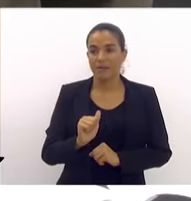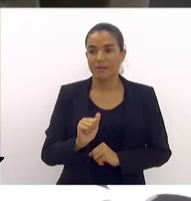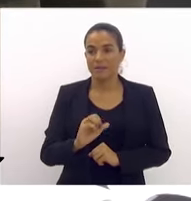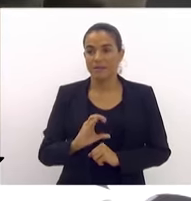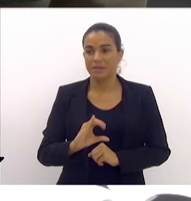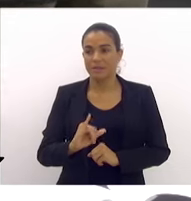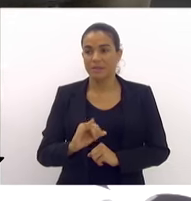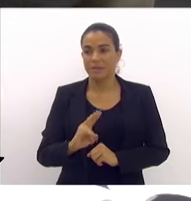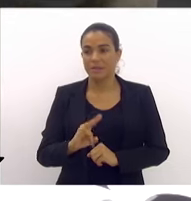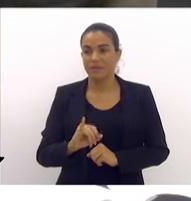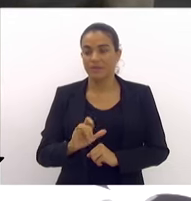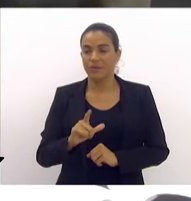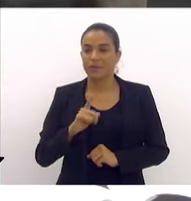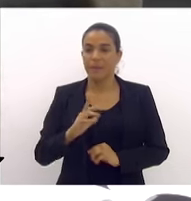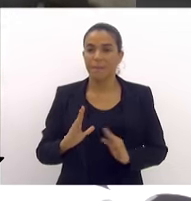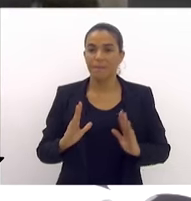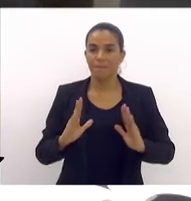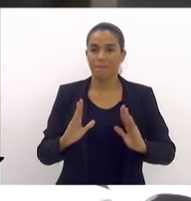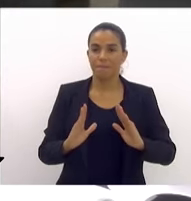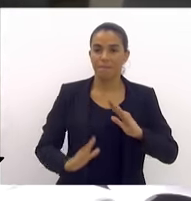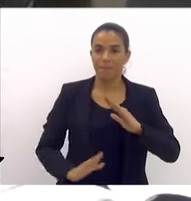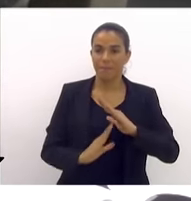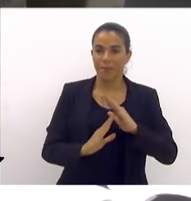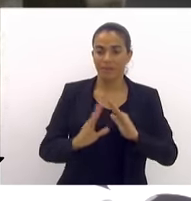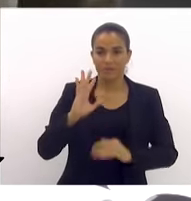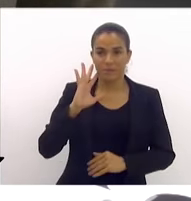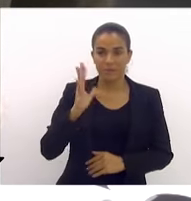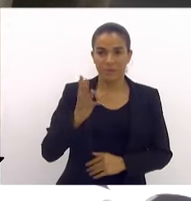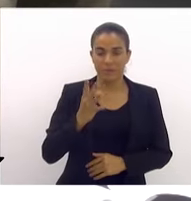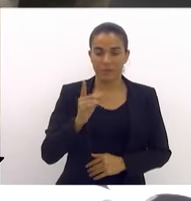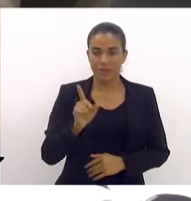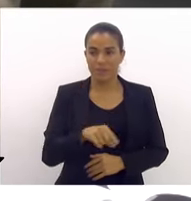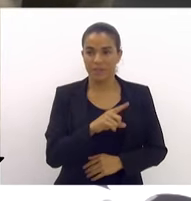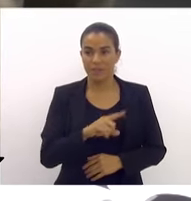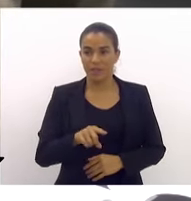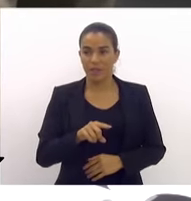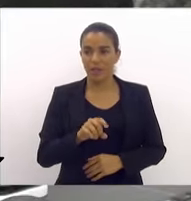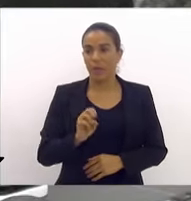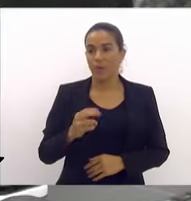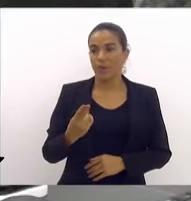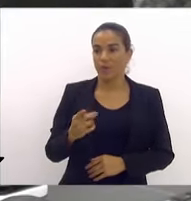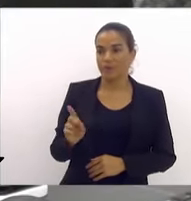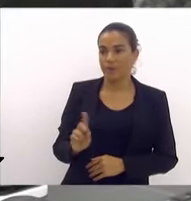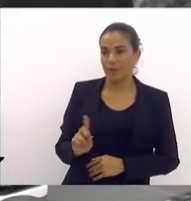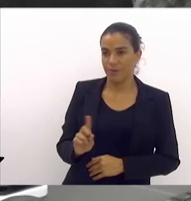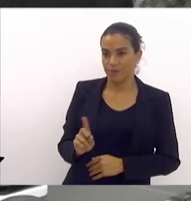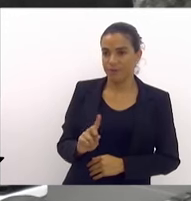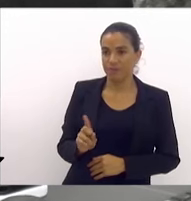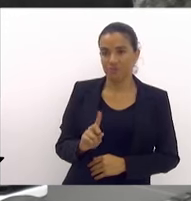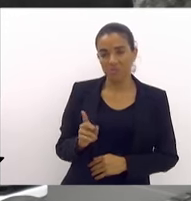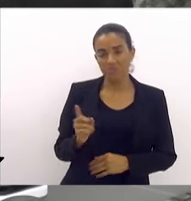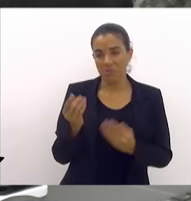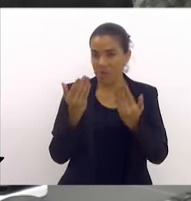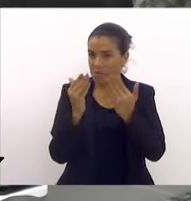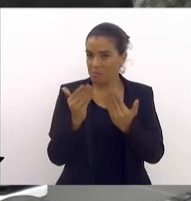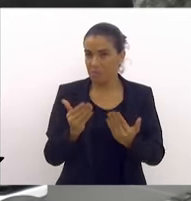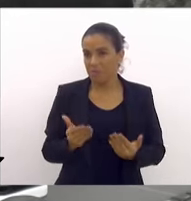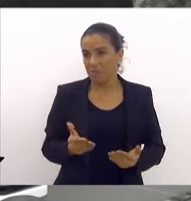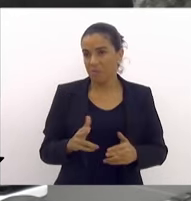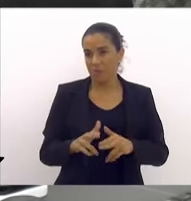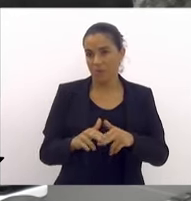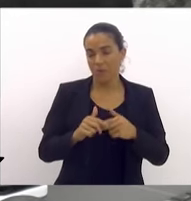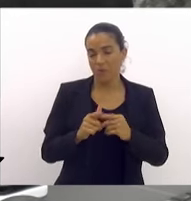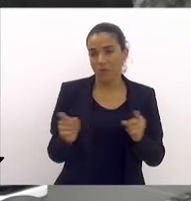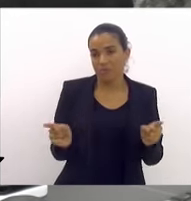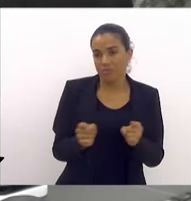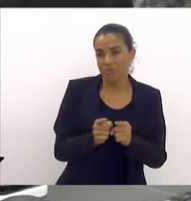se veta ou não. Acho que se for de entendimento do colegiado, a gente pode apreciar logo, por conta da